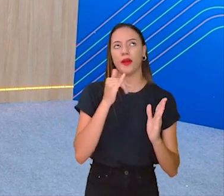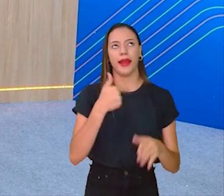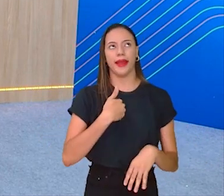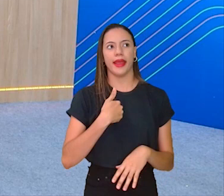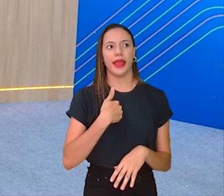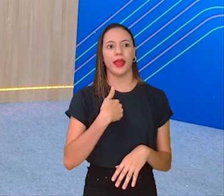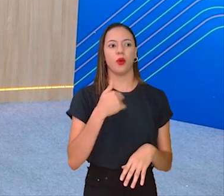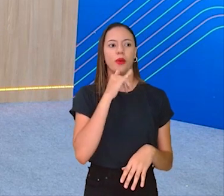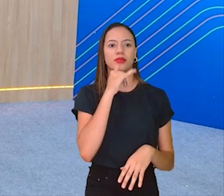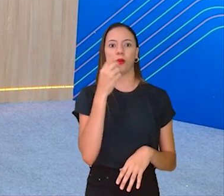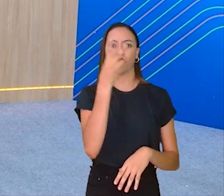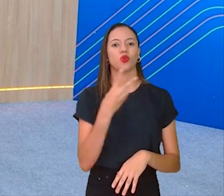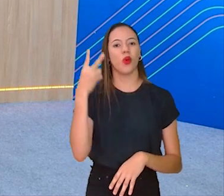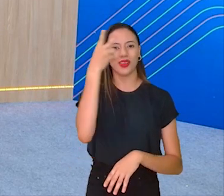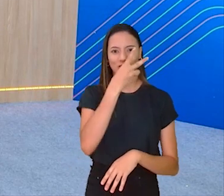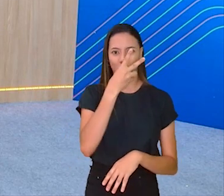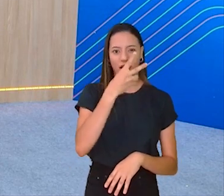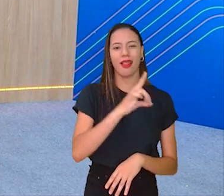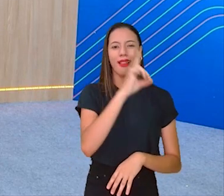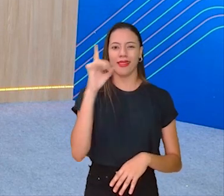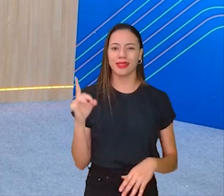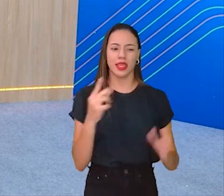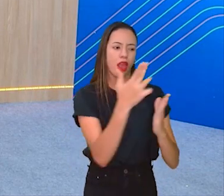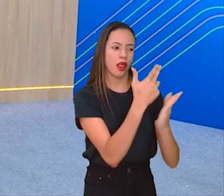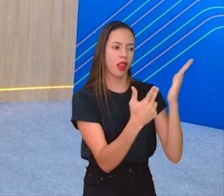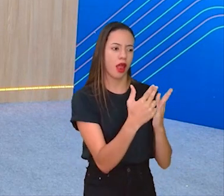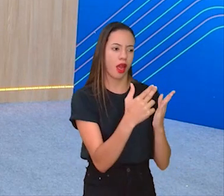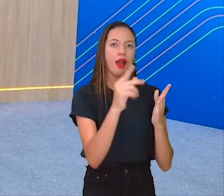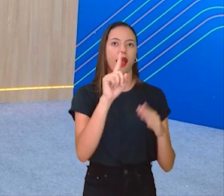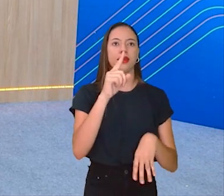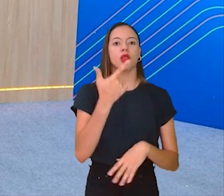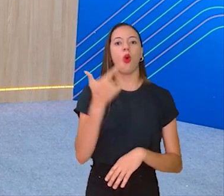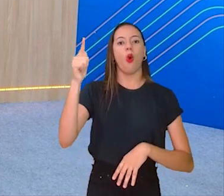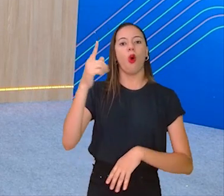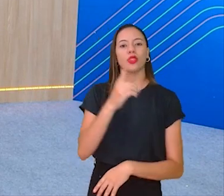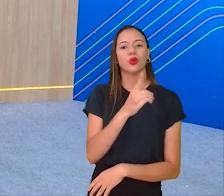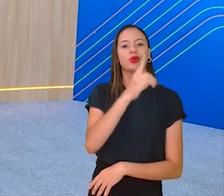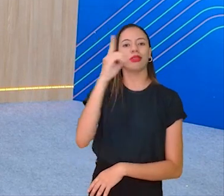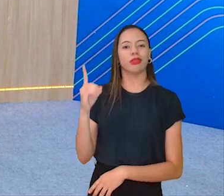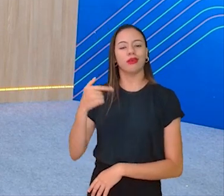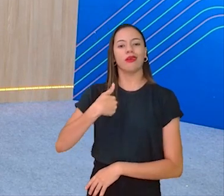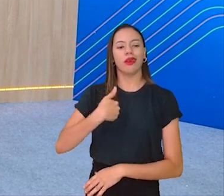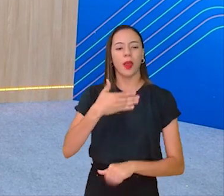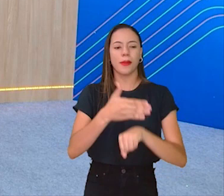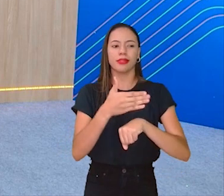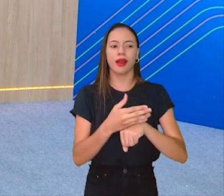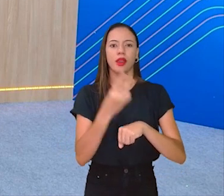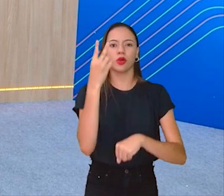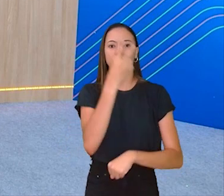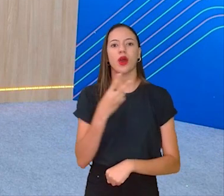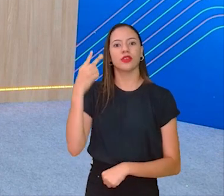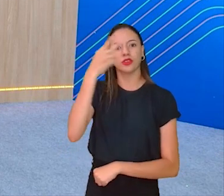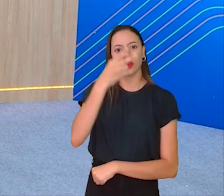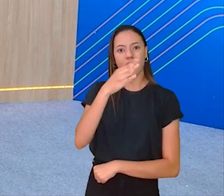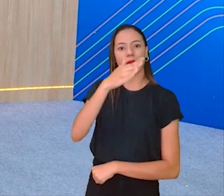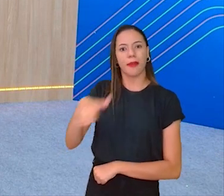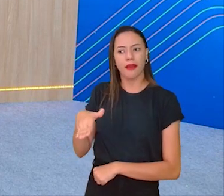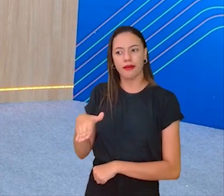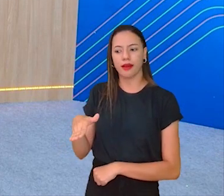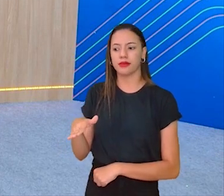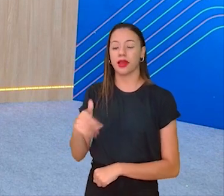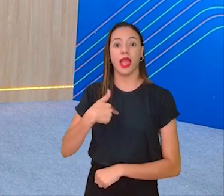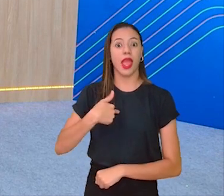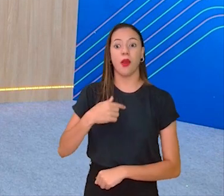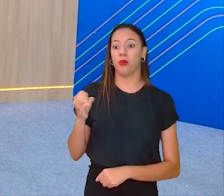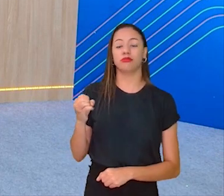horas por dia e na próxima semana eu vou tentar passar 2 horas e meia desenhando, exercitando desenho, aprendendo uma forma nova de desenhar que eu não sei. Então, se